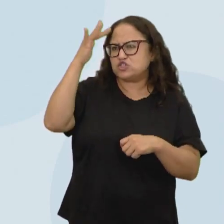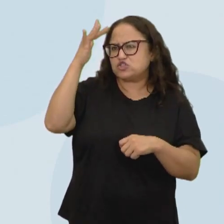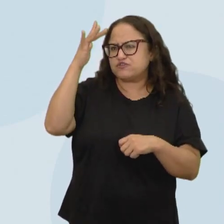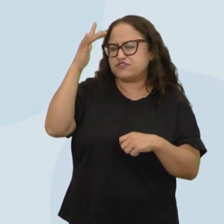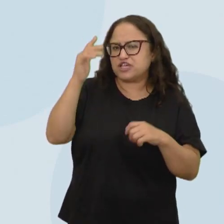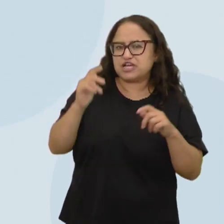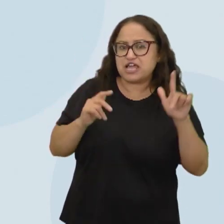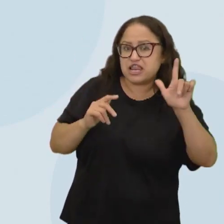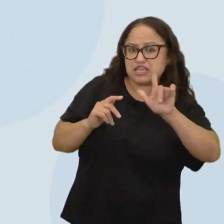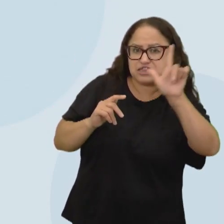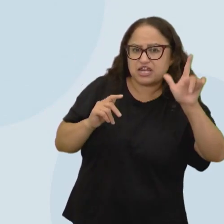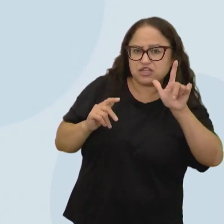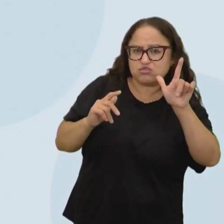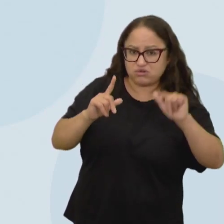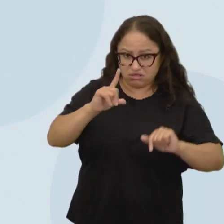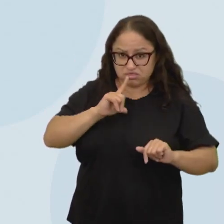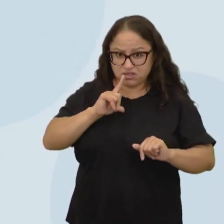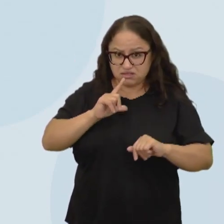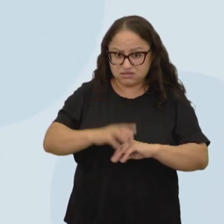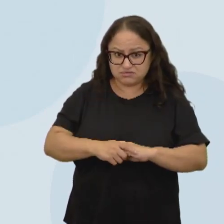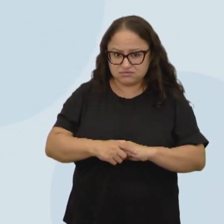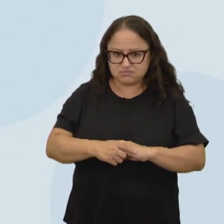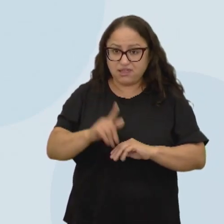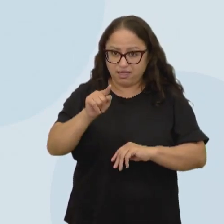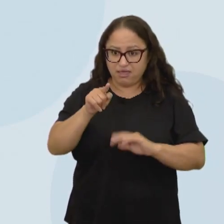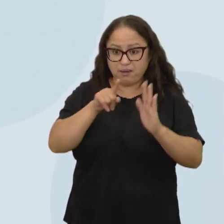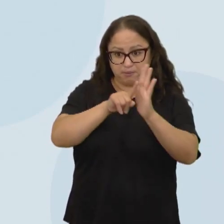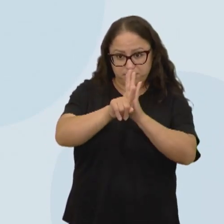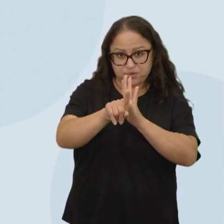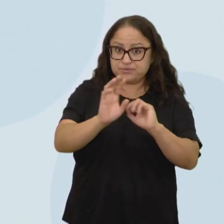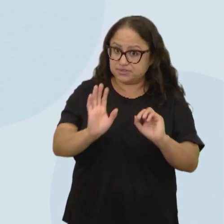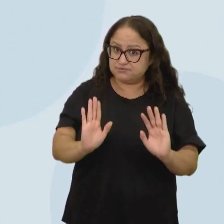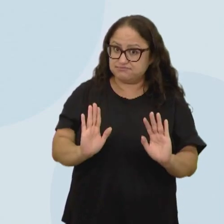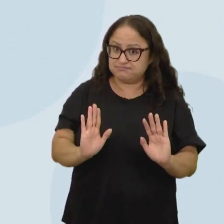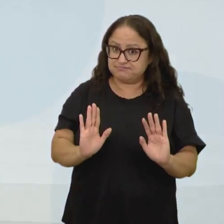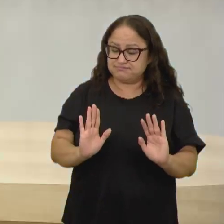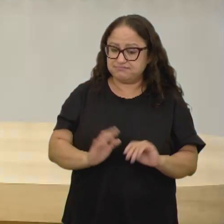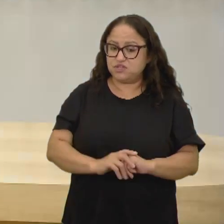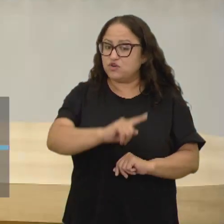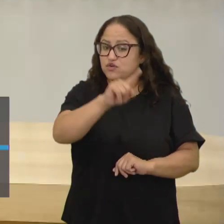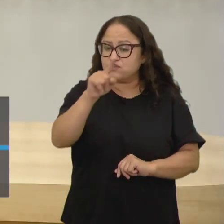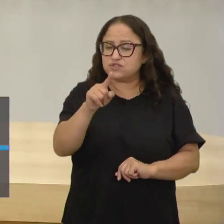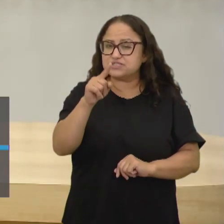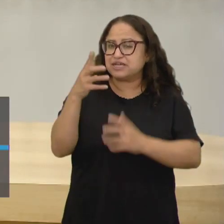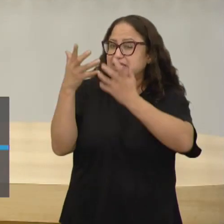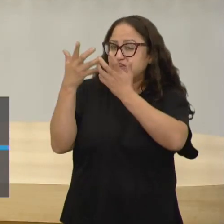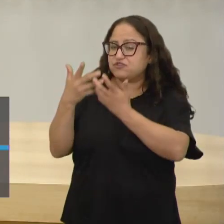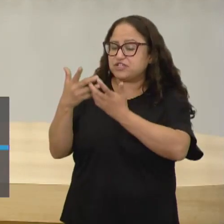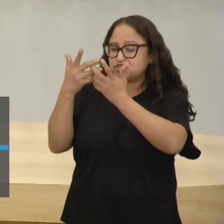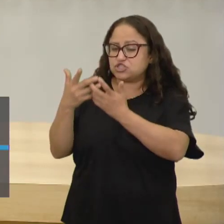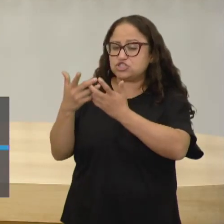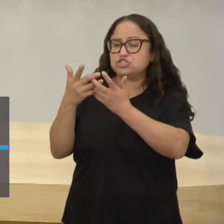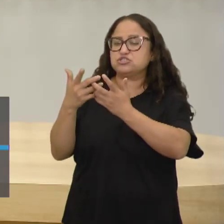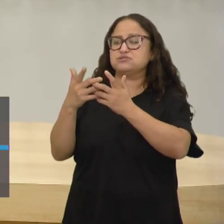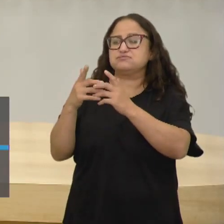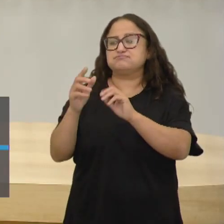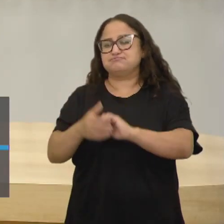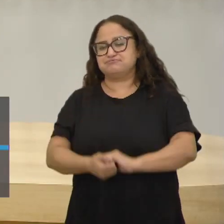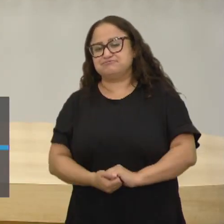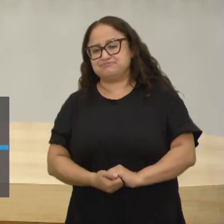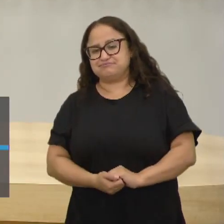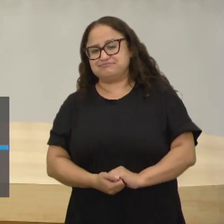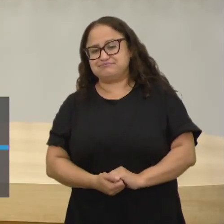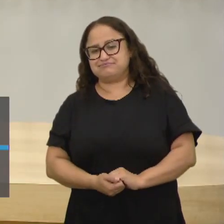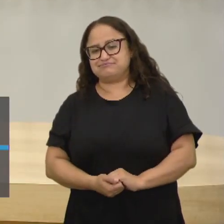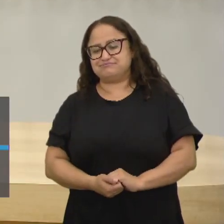e literatura? Então, essa é a pergunta, né? Para vocês irem assim, ficando com a pulga atrás